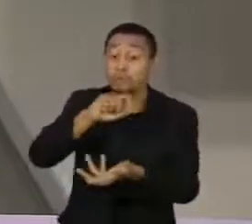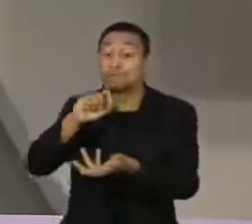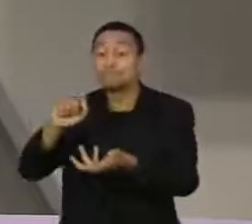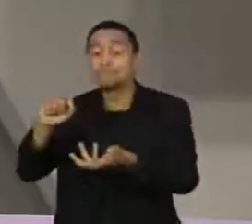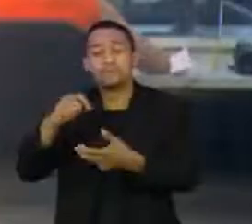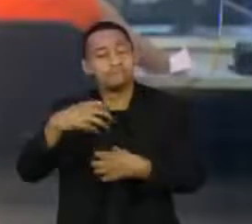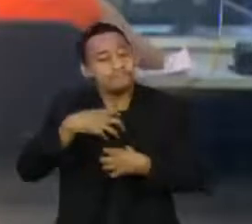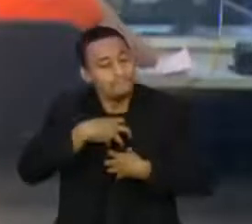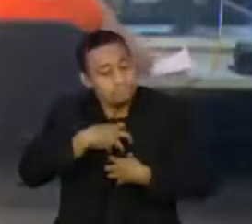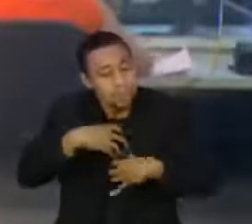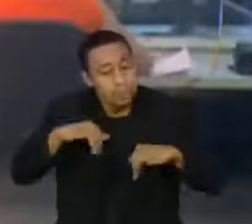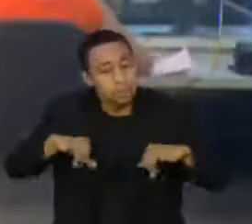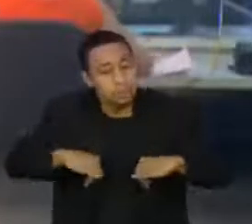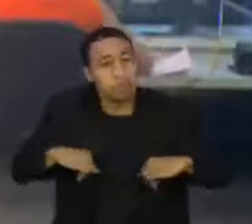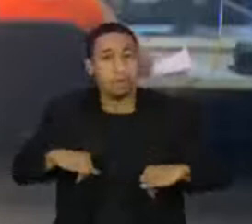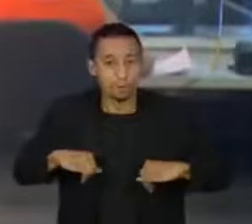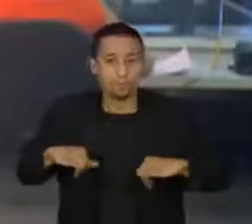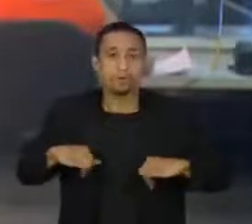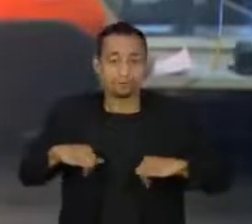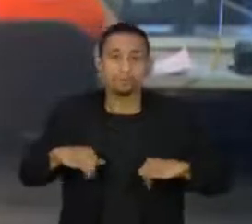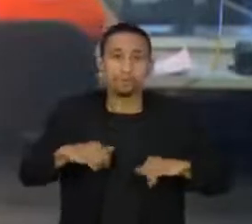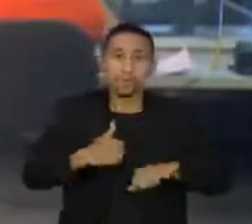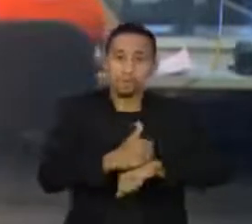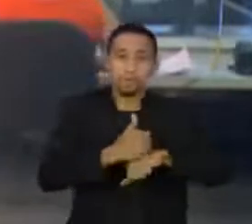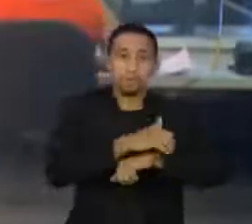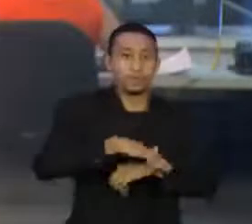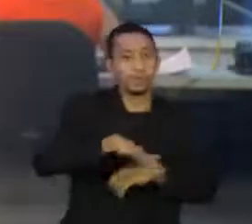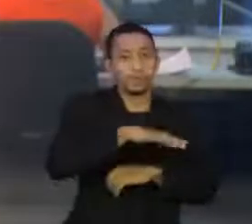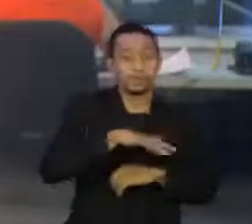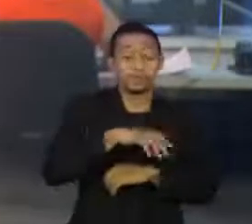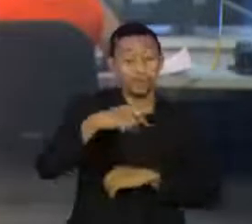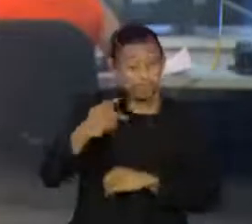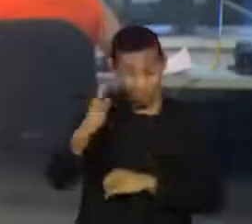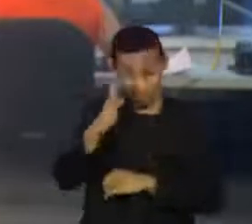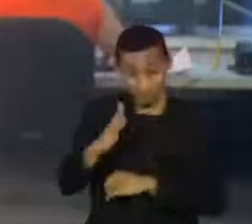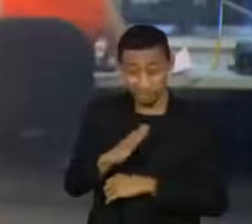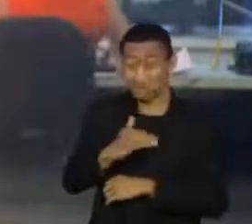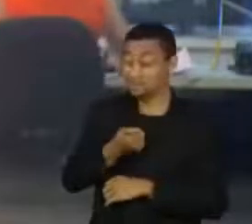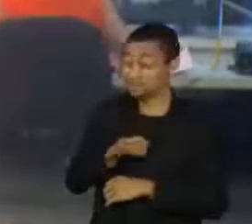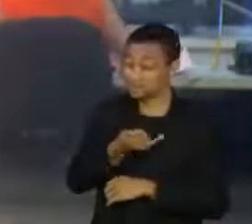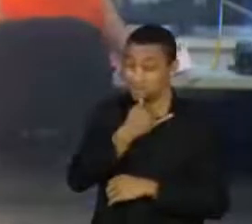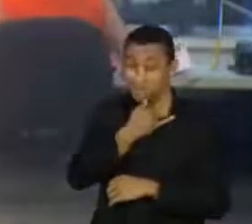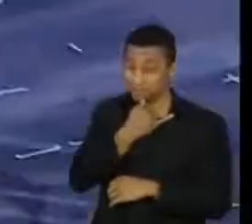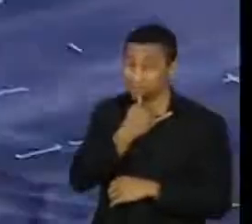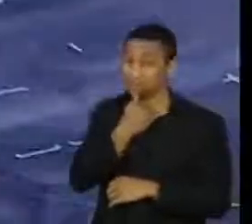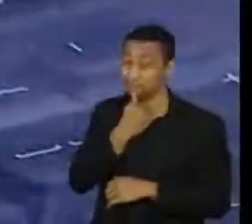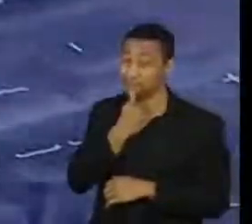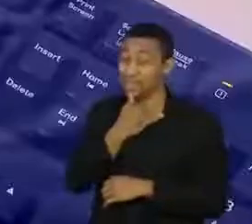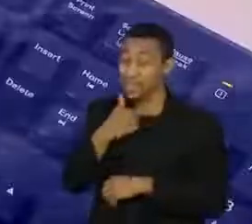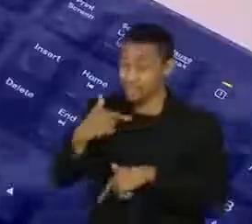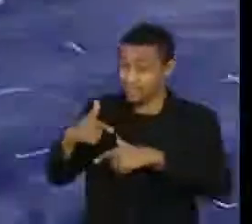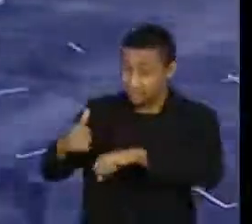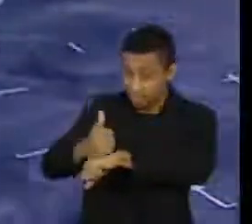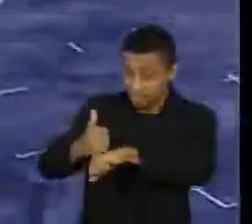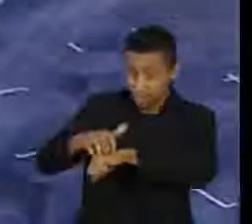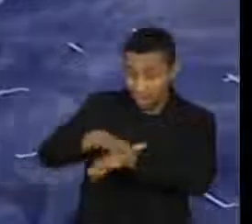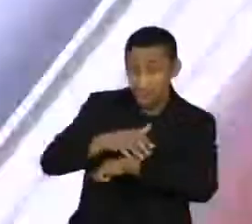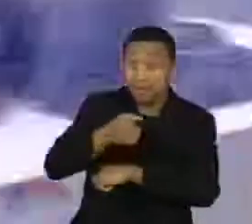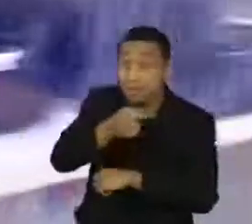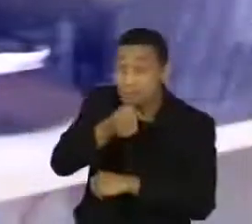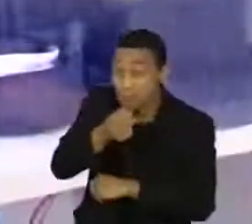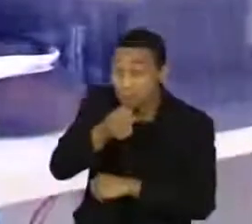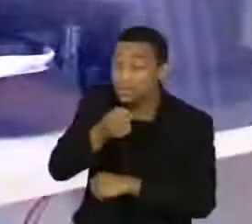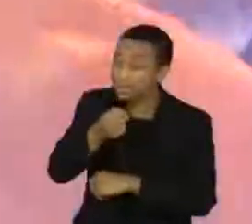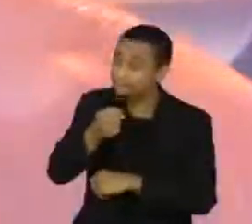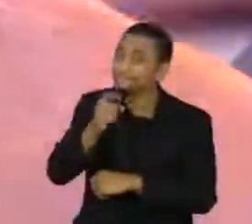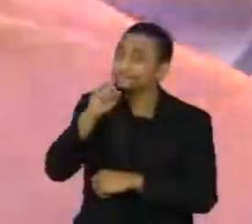dia da profissão. O Brasil, infelizmente, está entre os países onde esse perigo é alto. Foram